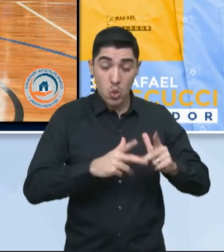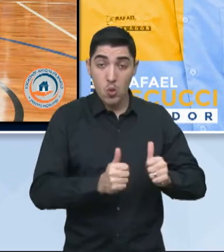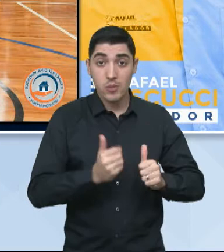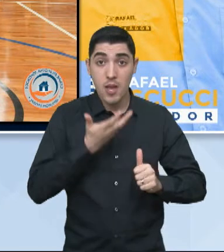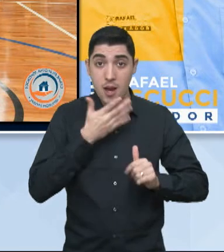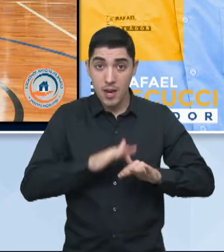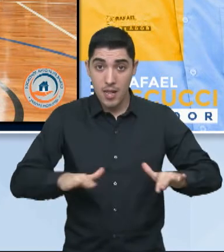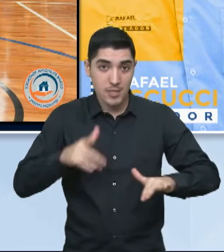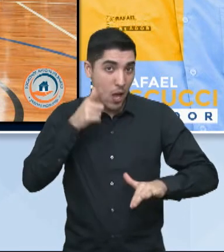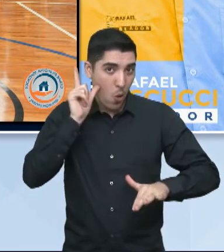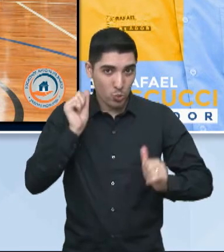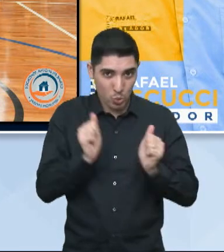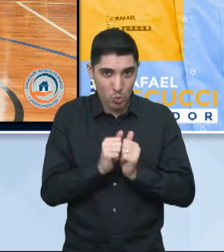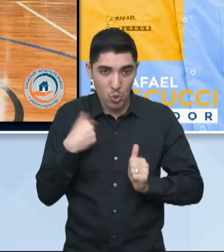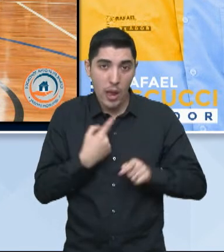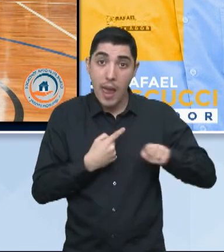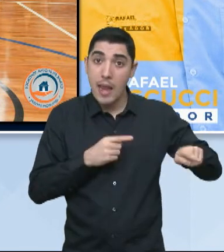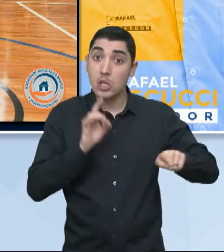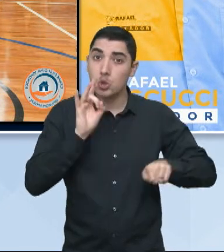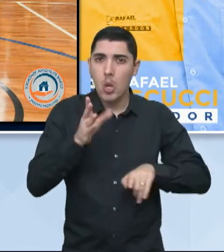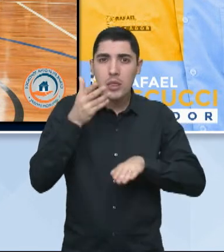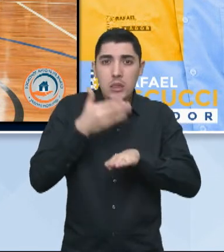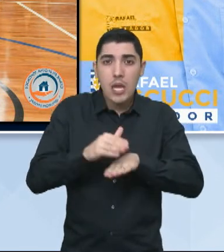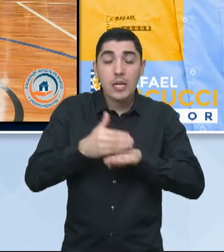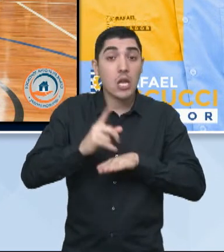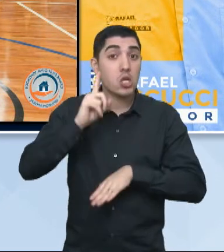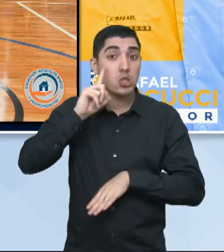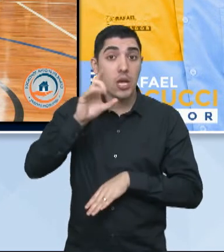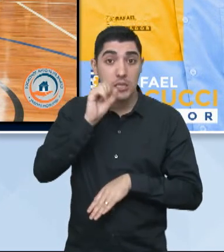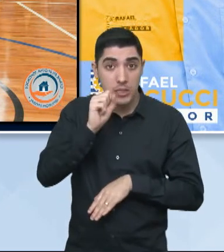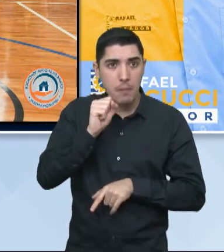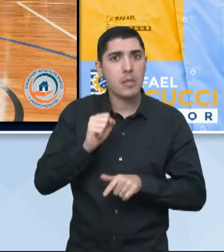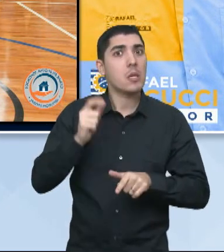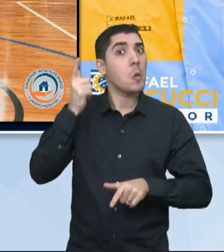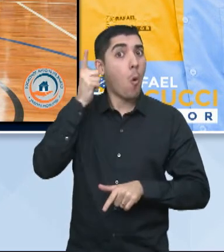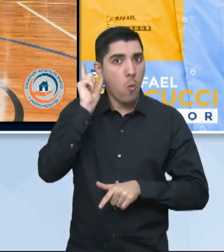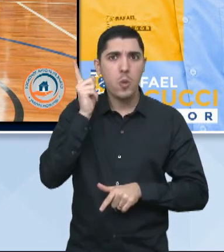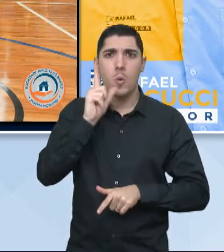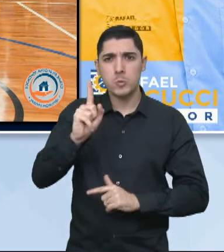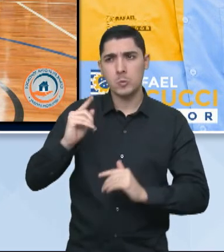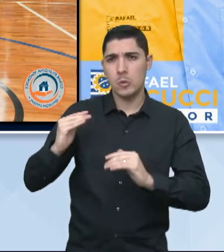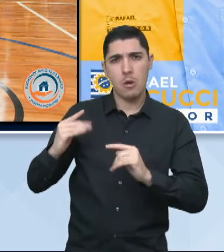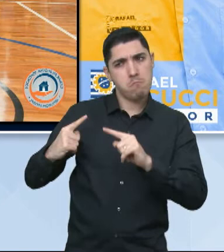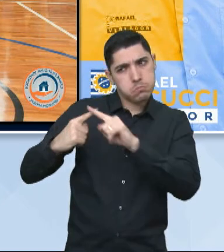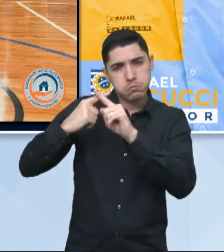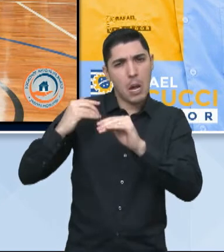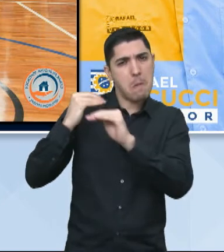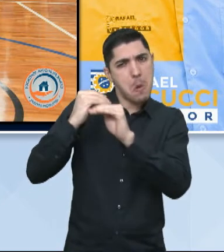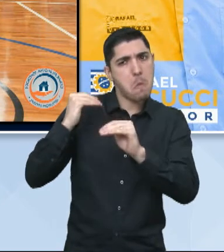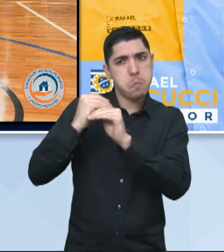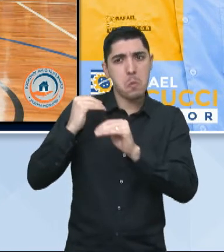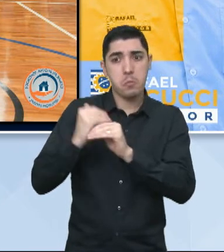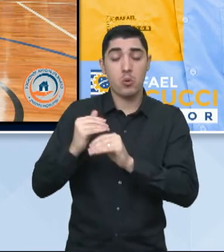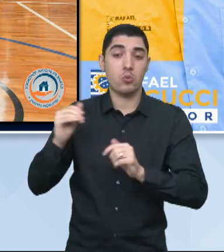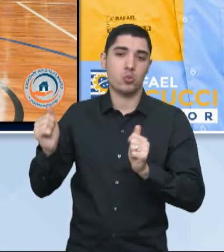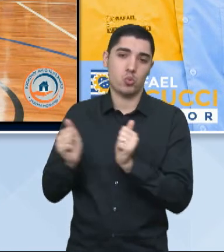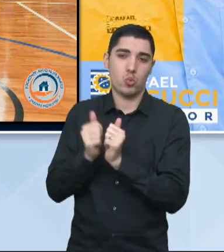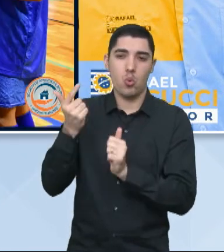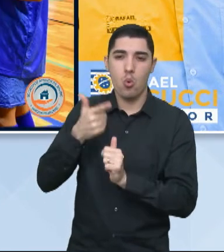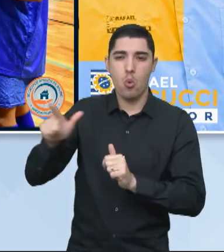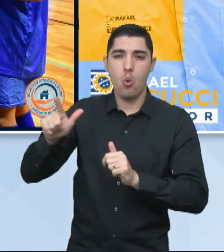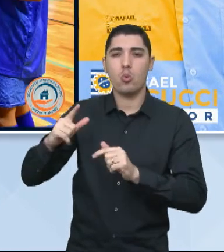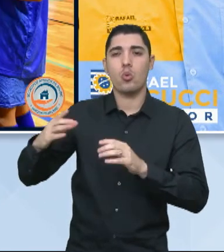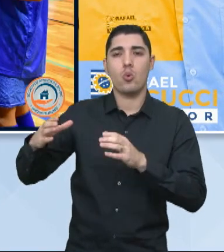ontem, elas só treinam com a gente aos sábados e se disputaram lá de igual para igual com o time do Soberano, um time já mais tradicional da